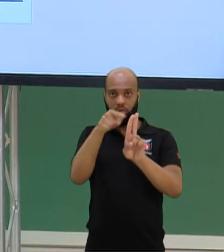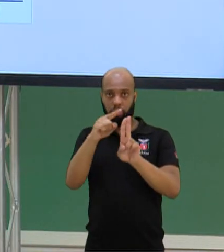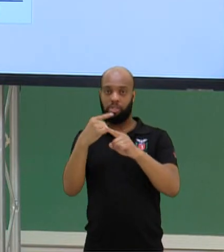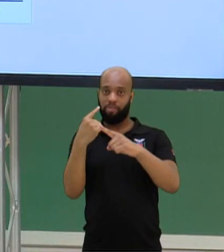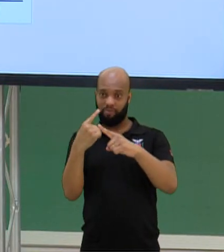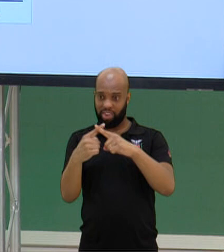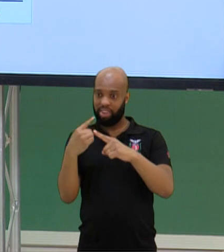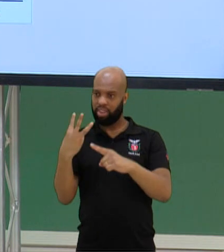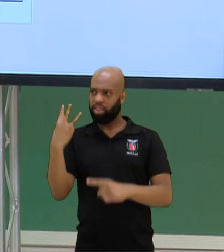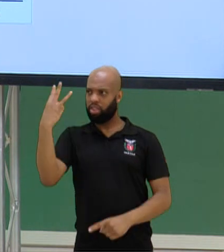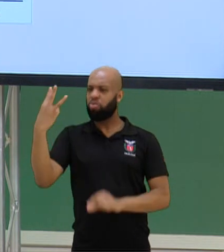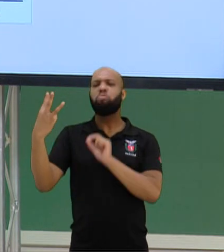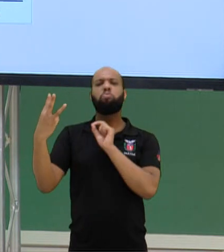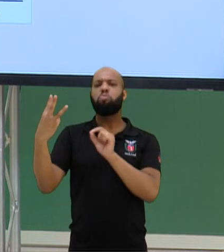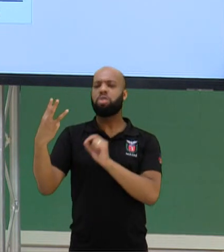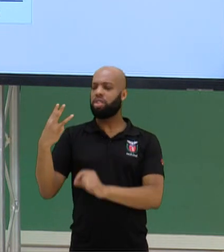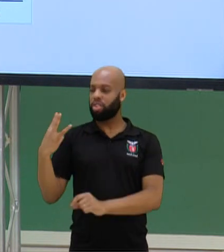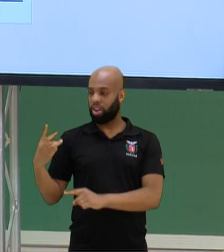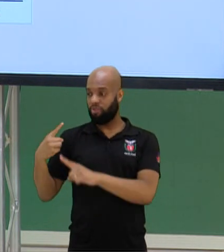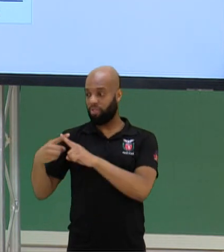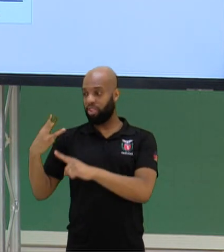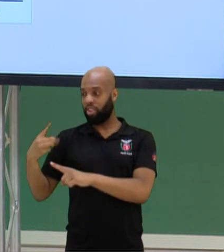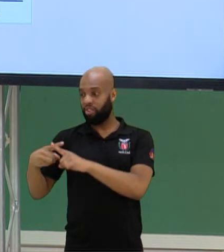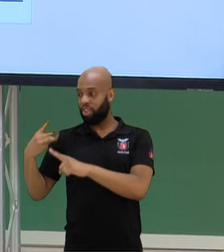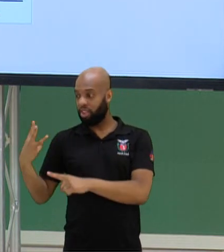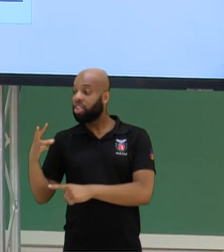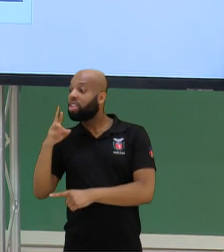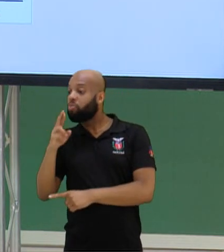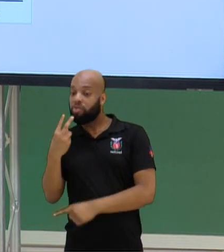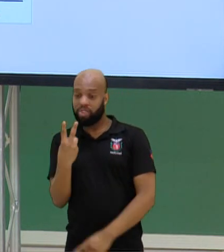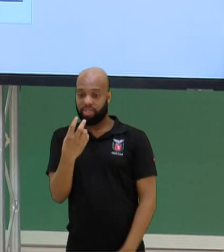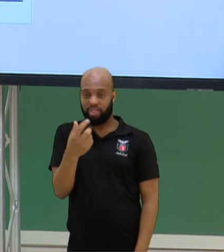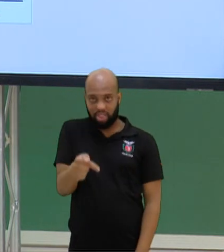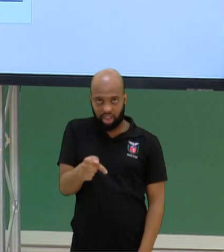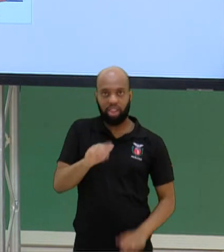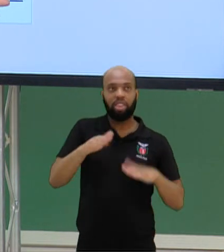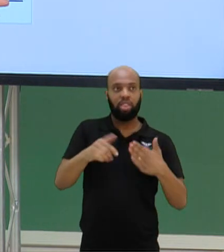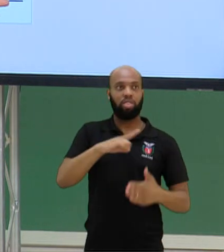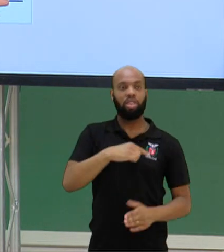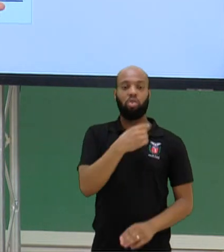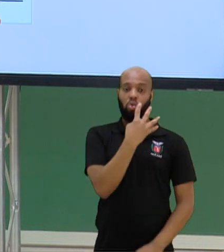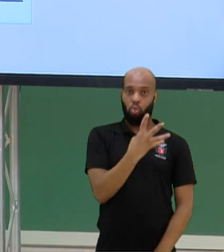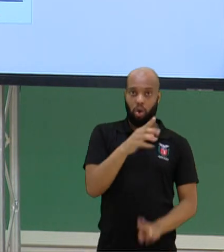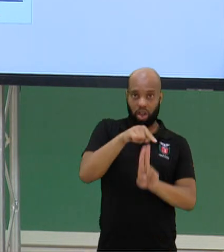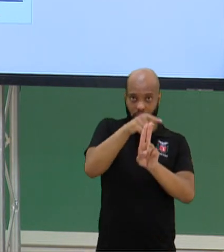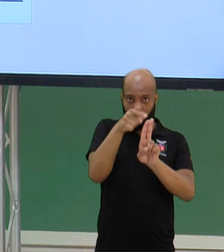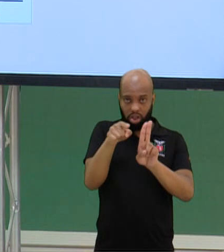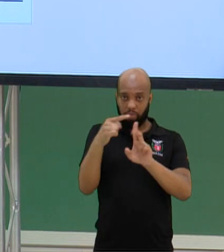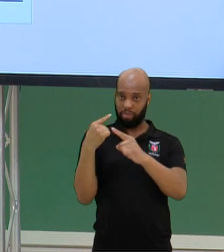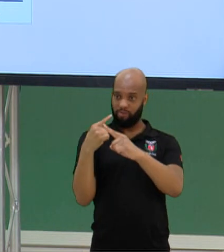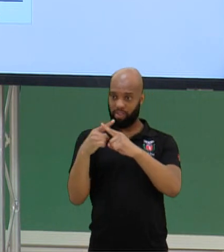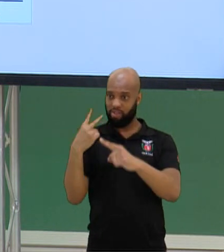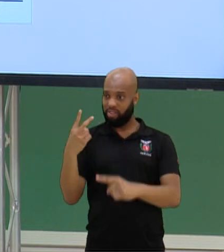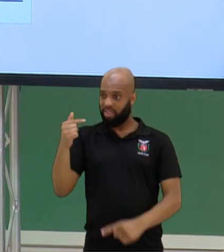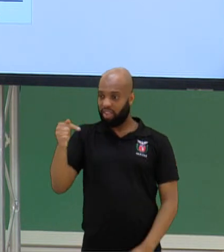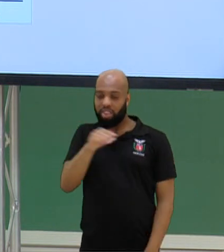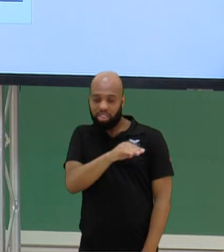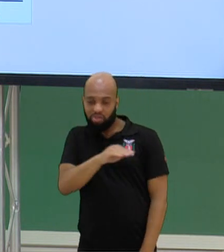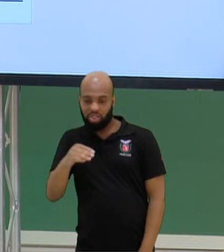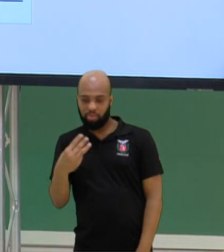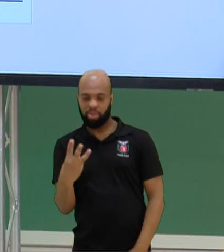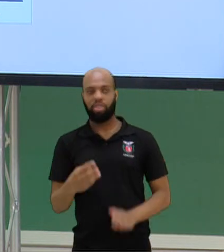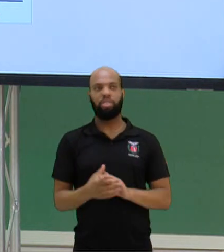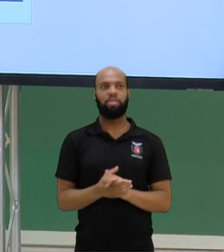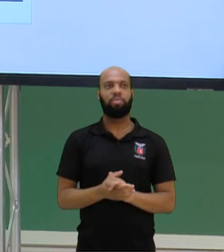é 3 vezes 3 vezes 3, que é 27. Então, 4π vezes 27 divididos por 3, tá bom?